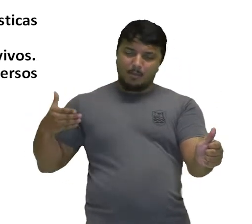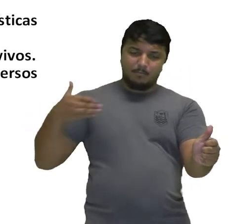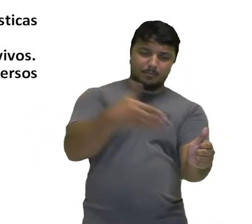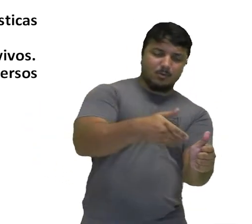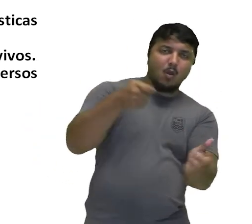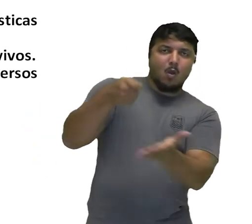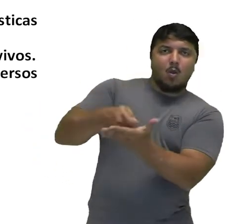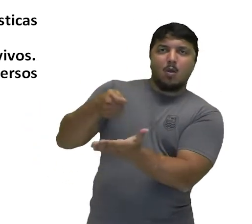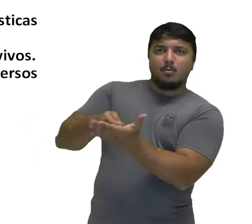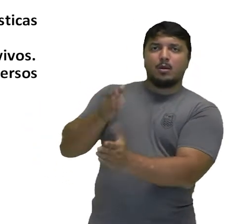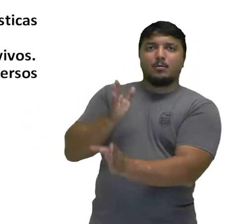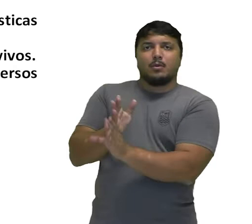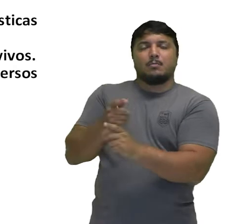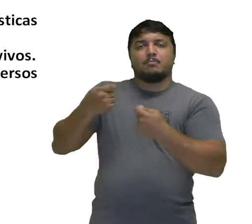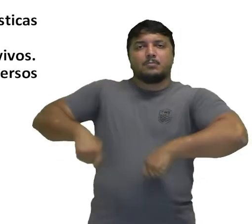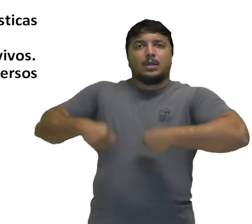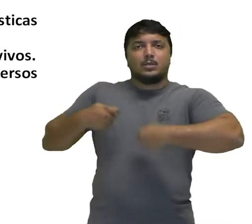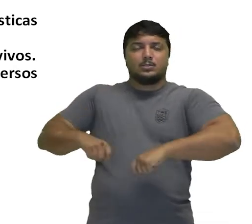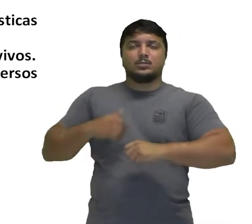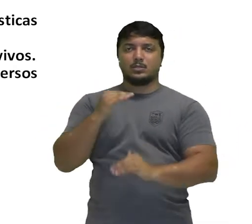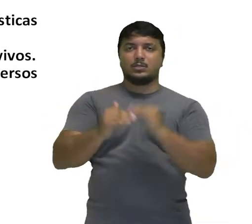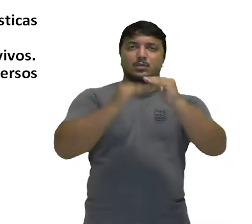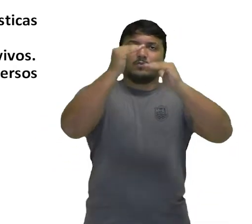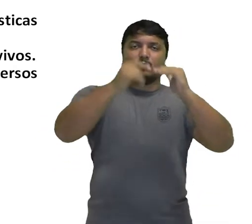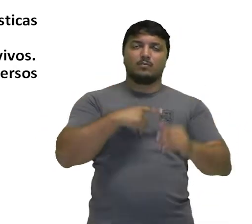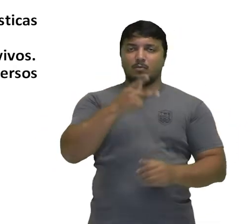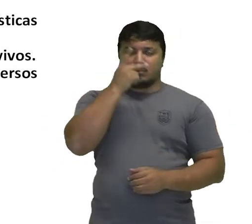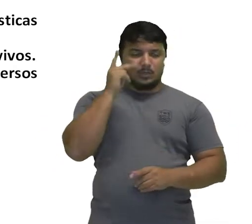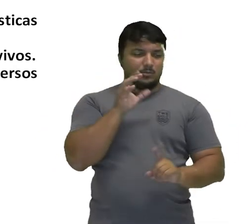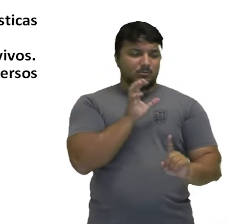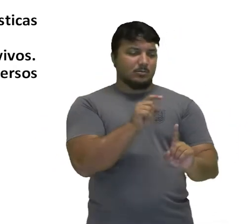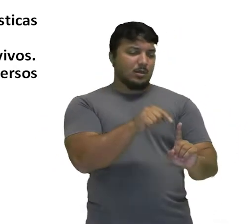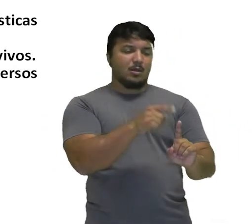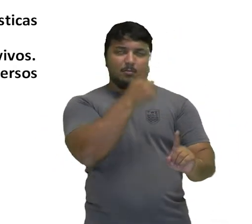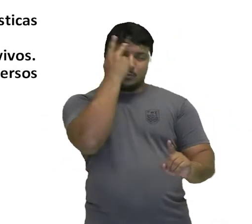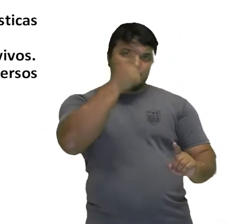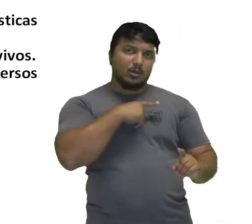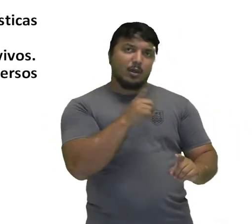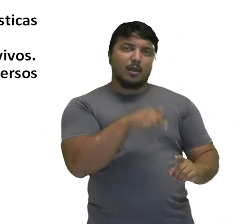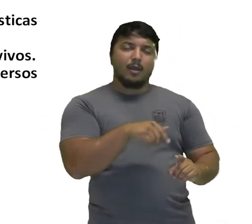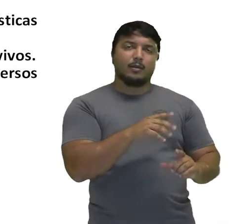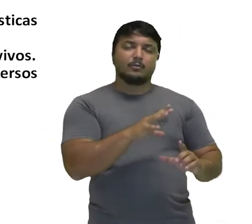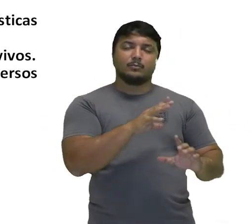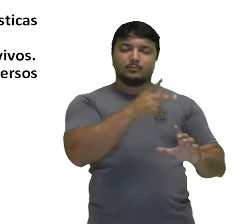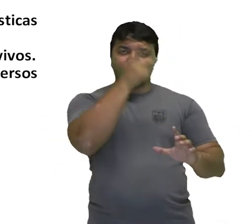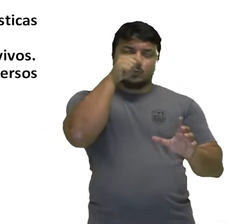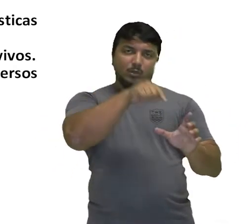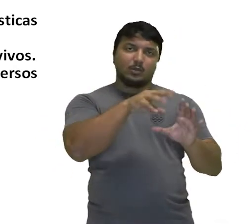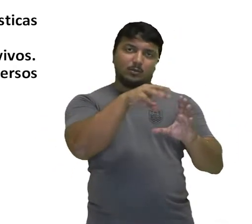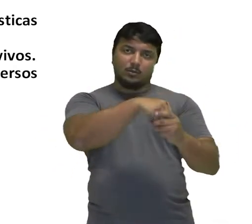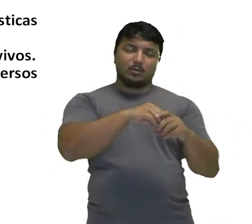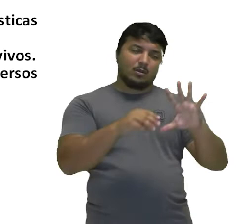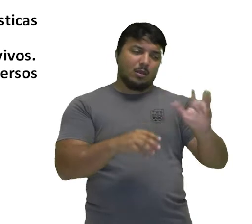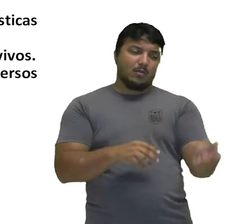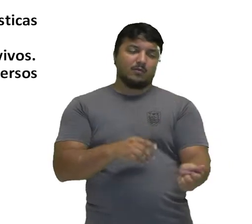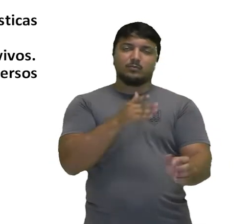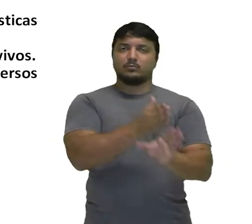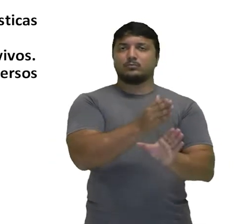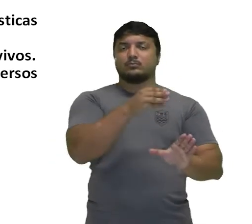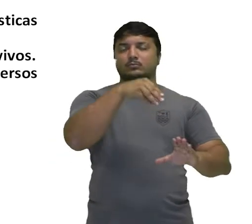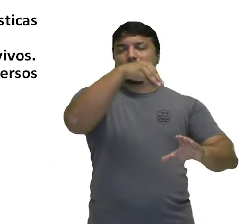eram necessárias para desenvolver os selvagens africanos, de acordo com as normas e os valores da